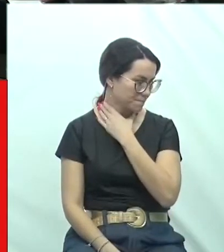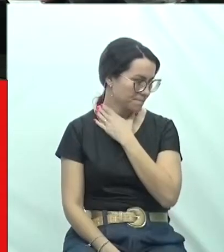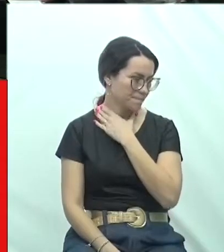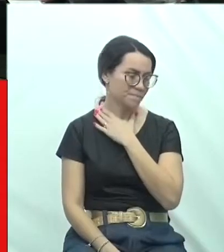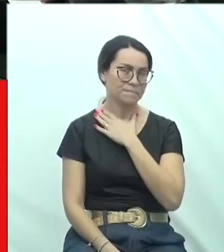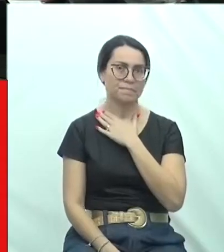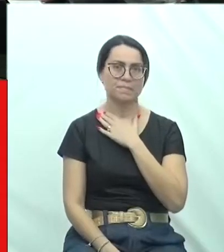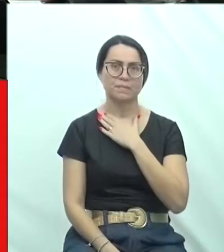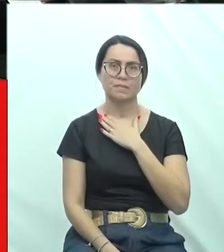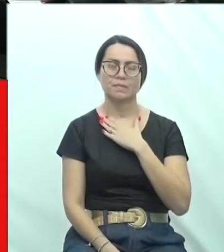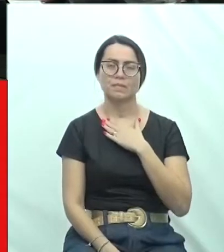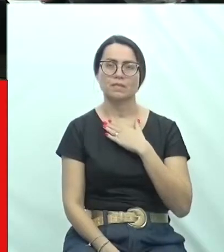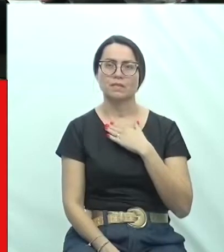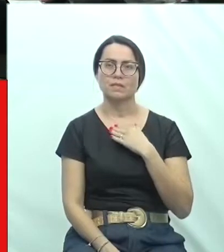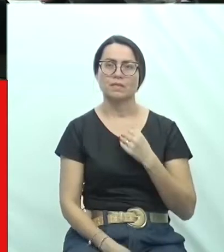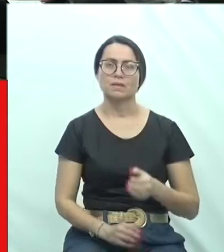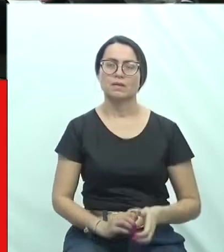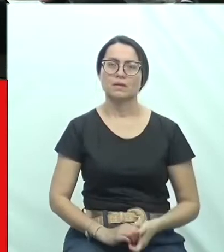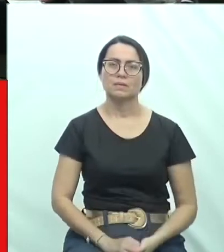O vereador, por favor,